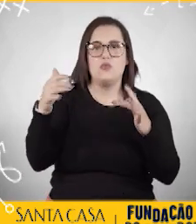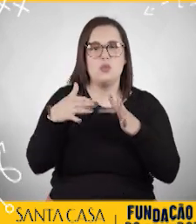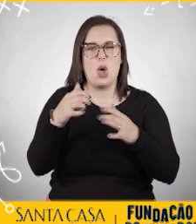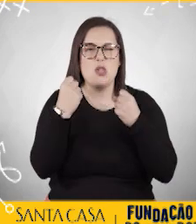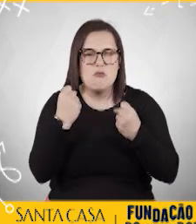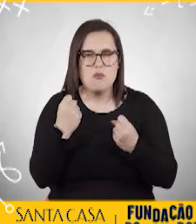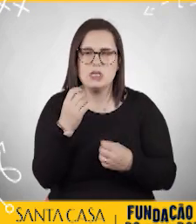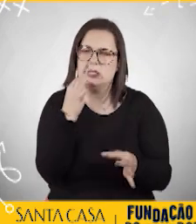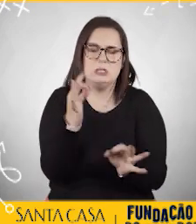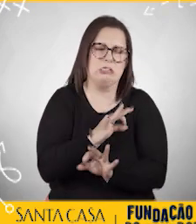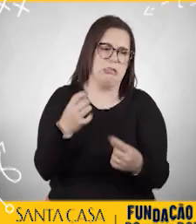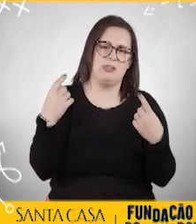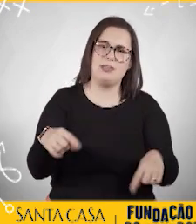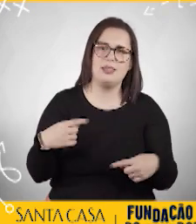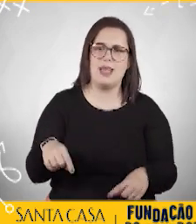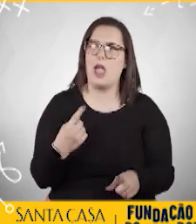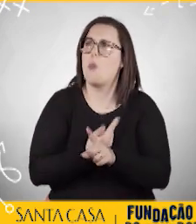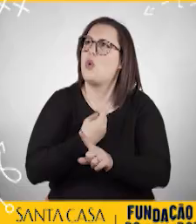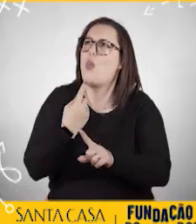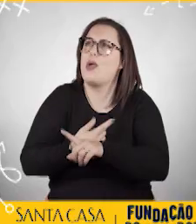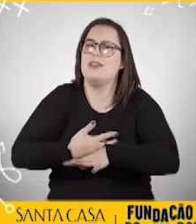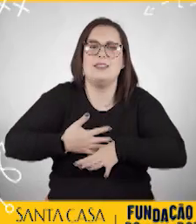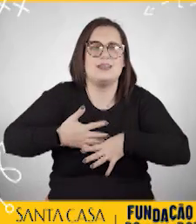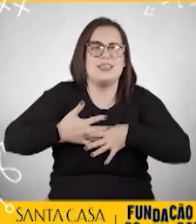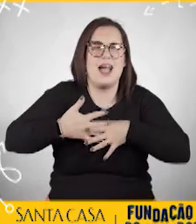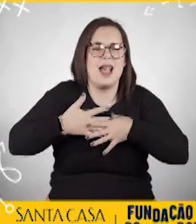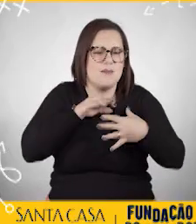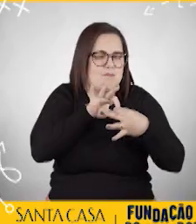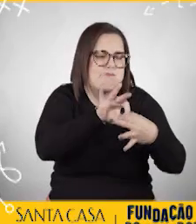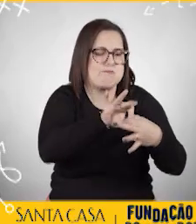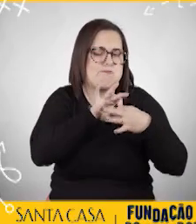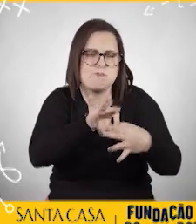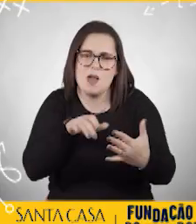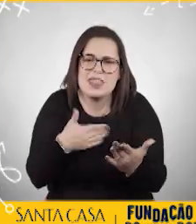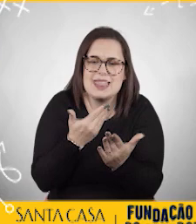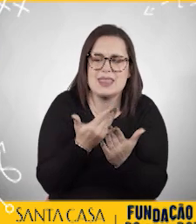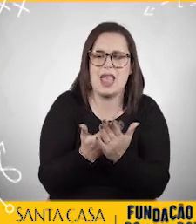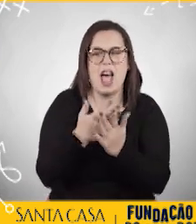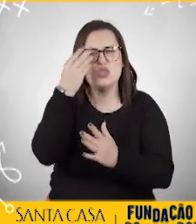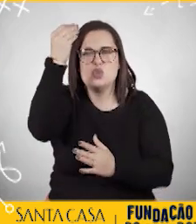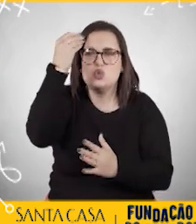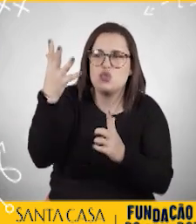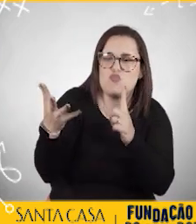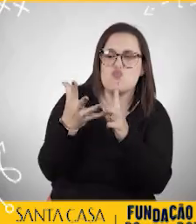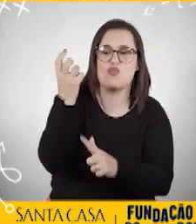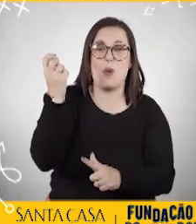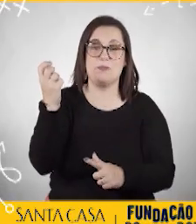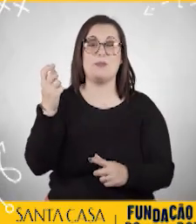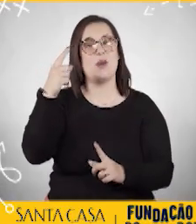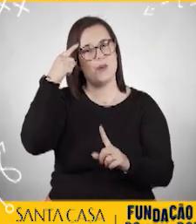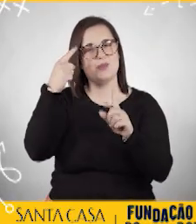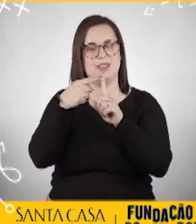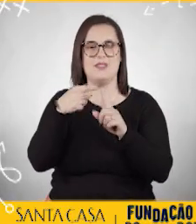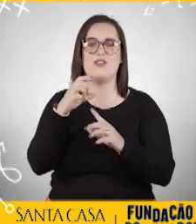realmente uma força extraordinária. É um fenómeno que aproxima povos e que gera sonhos. A